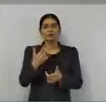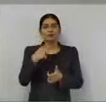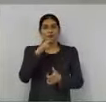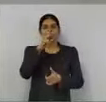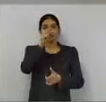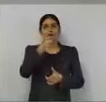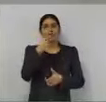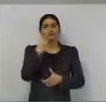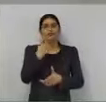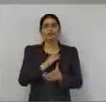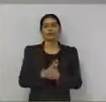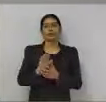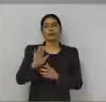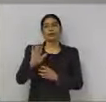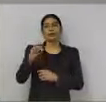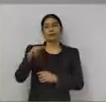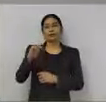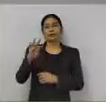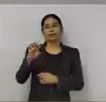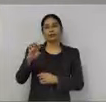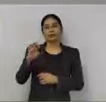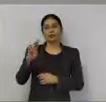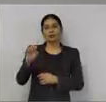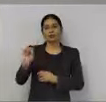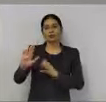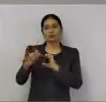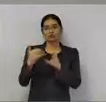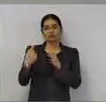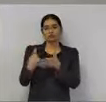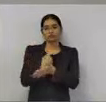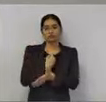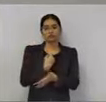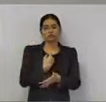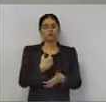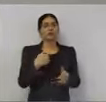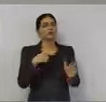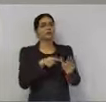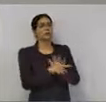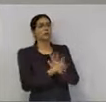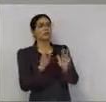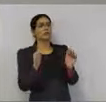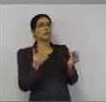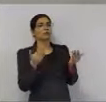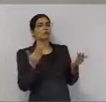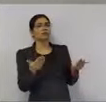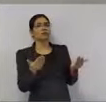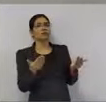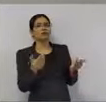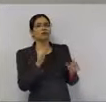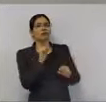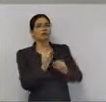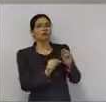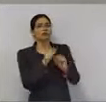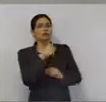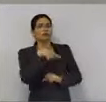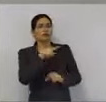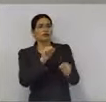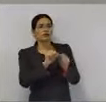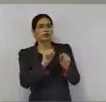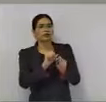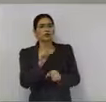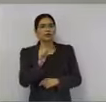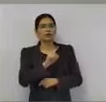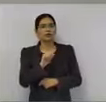aqui. Olá, tudo bem, gente? Quais as medidas que vocês vão tomar para não prejudicar o trânsito durante a fase